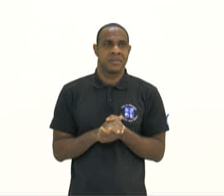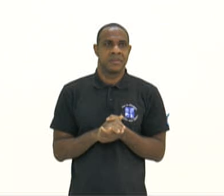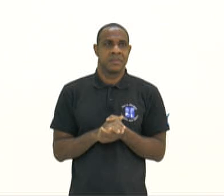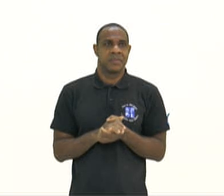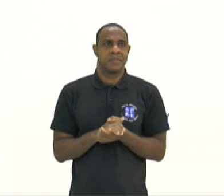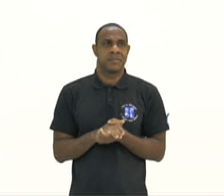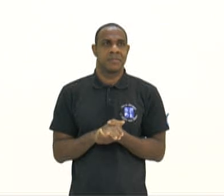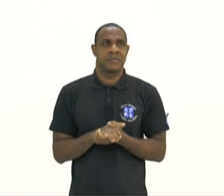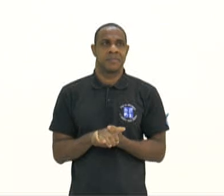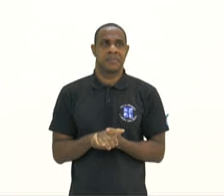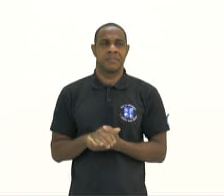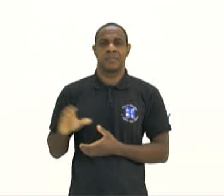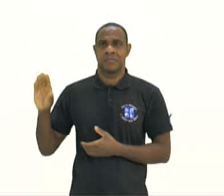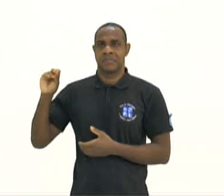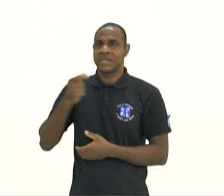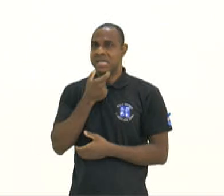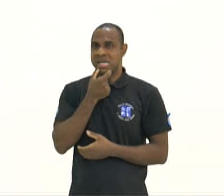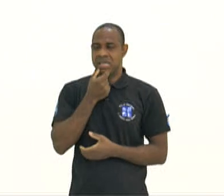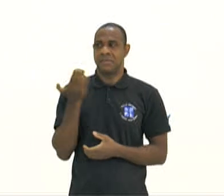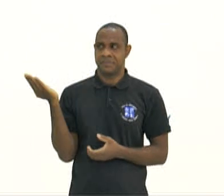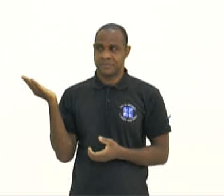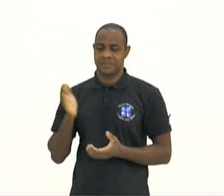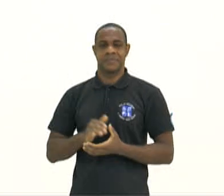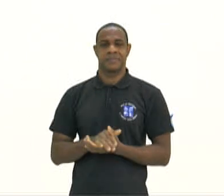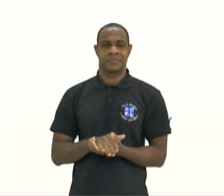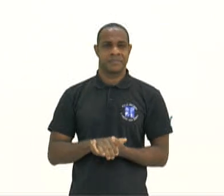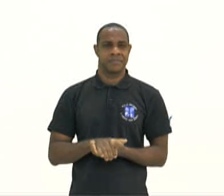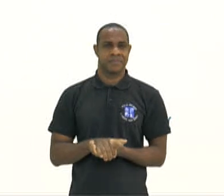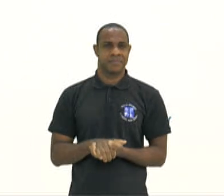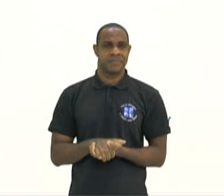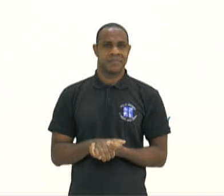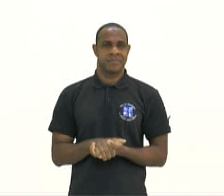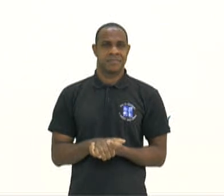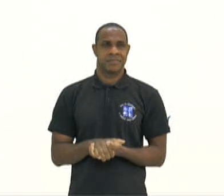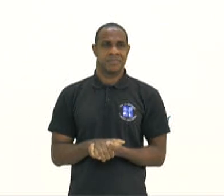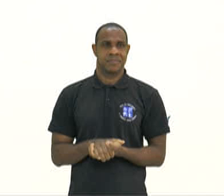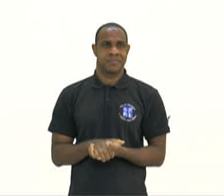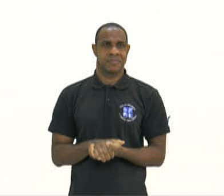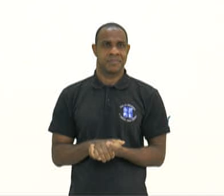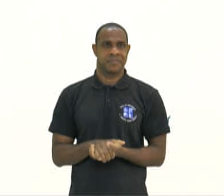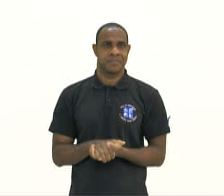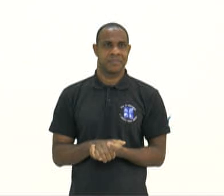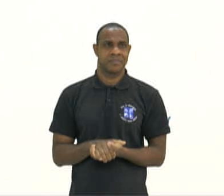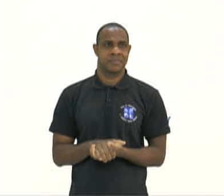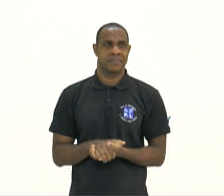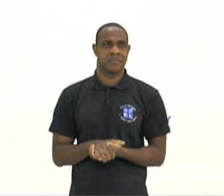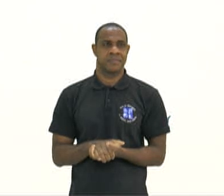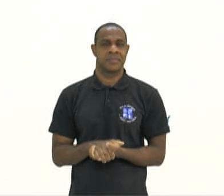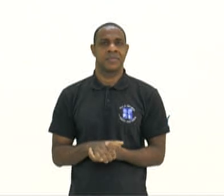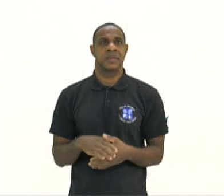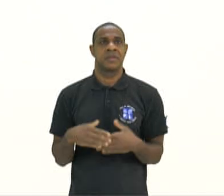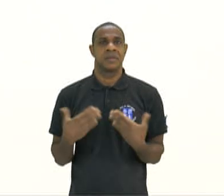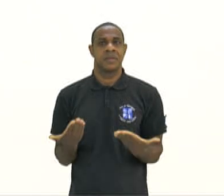many hours in front of TV, they should not replace the physical activity. Então,